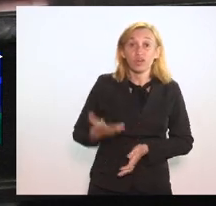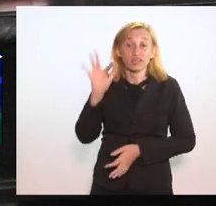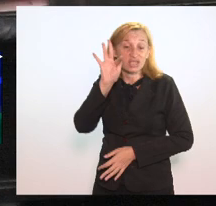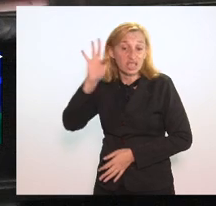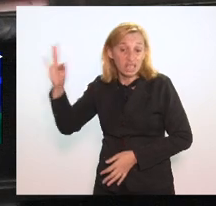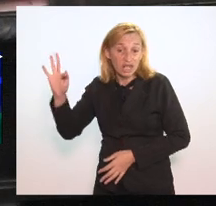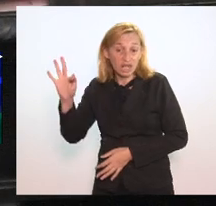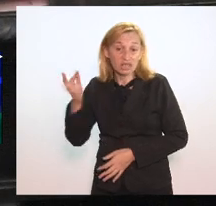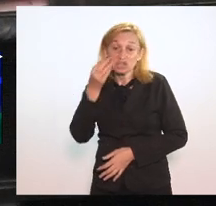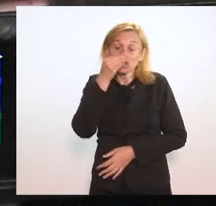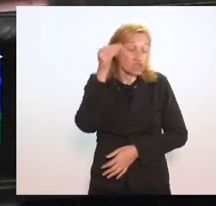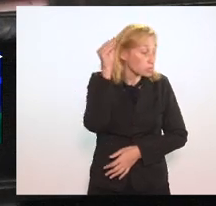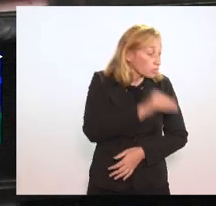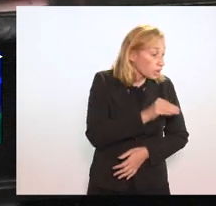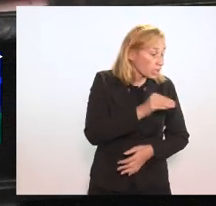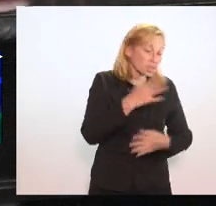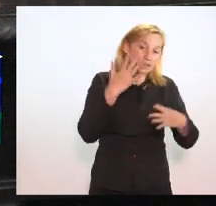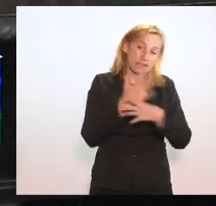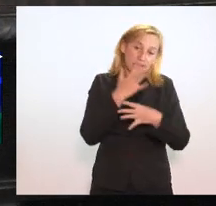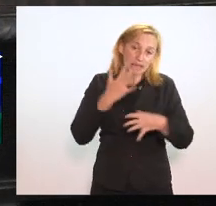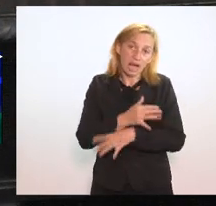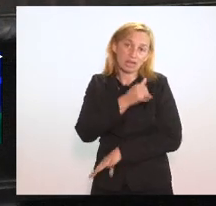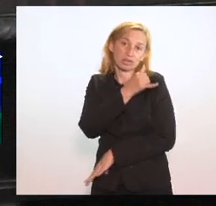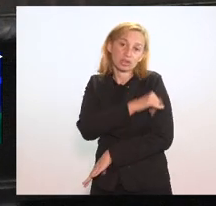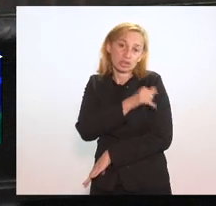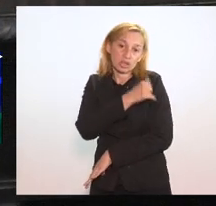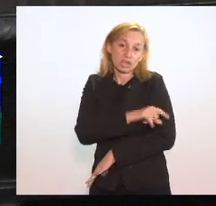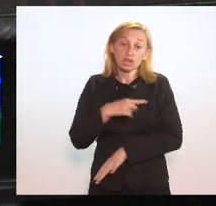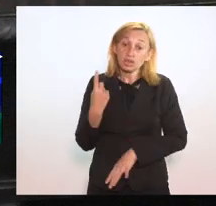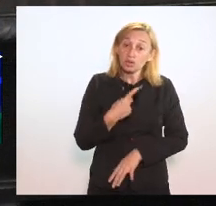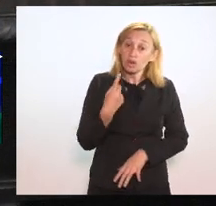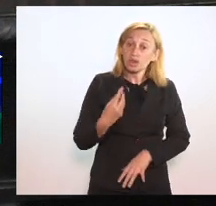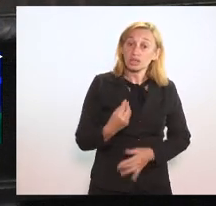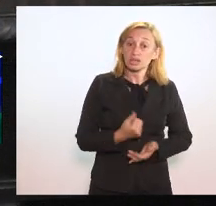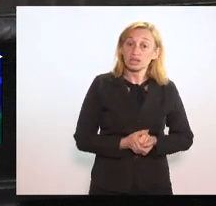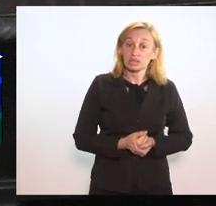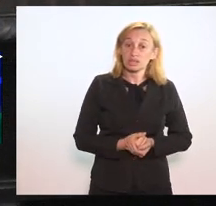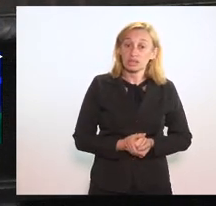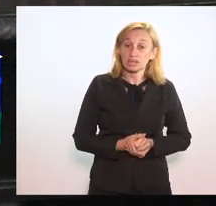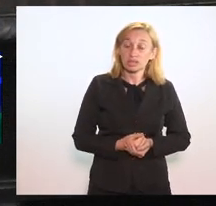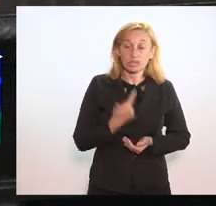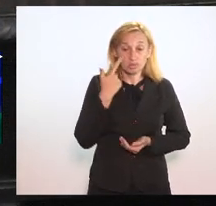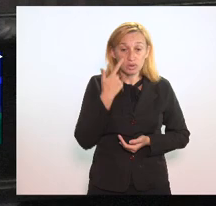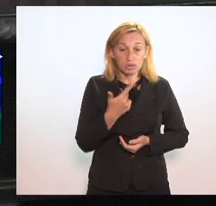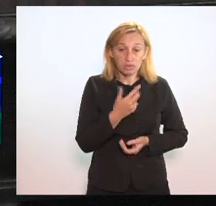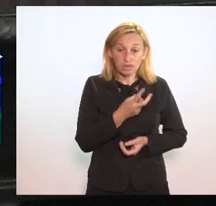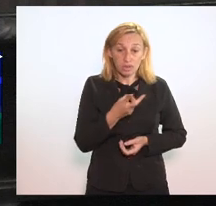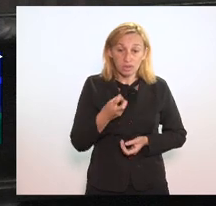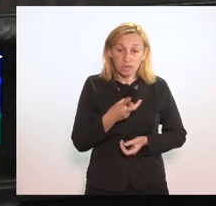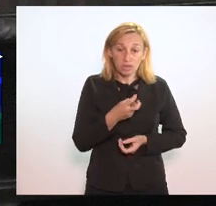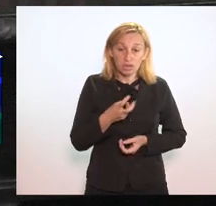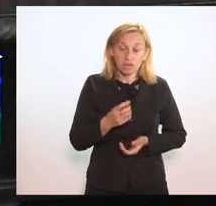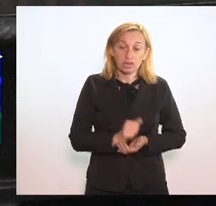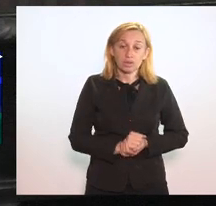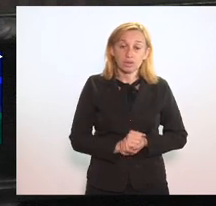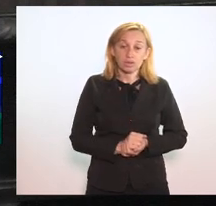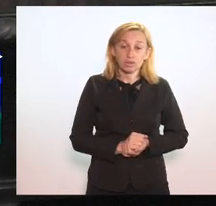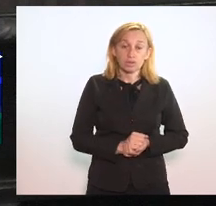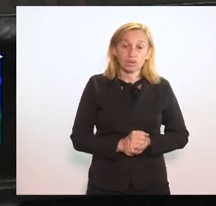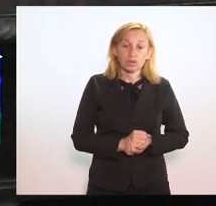trata mal a cidade do Rio de Janeiro onde estão instalados a maioria desses